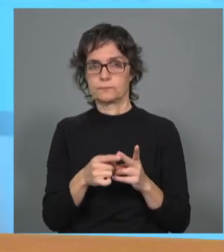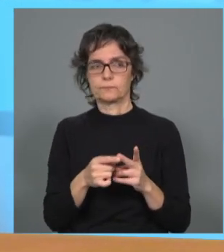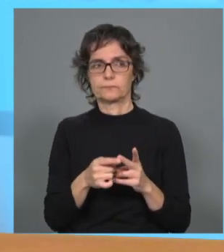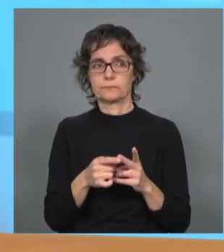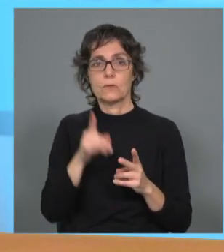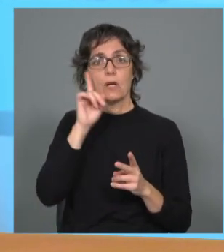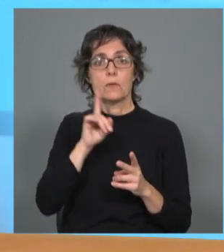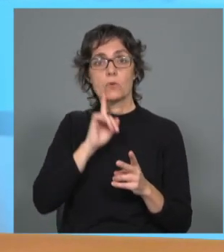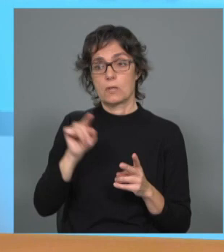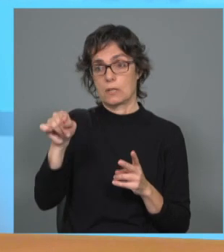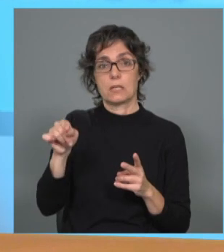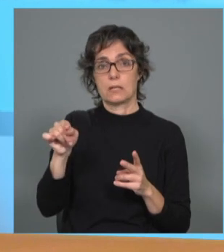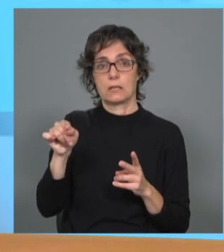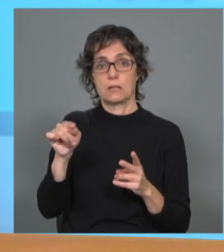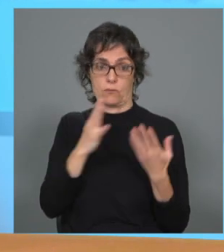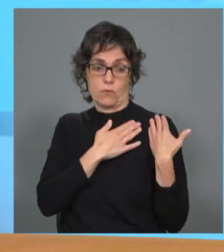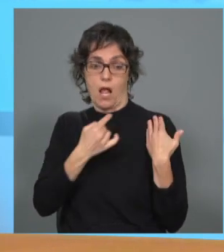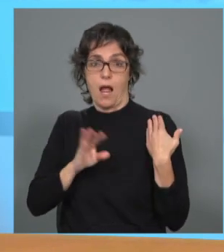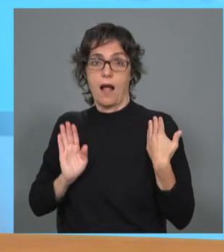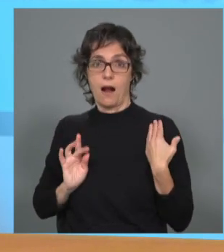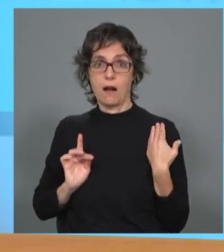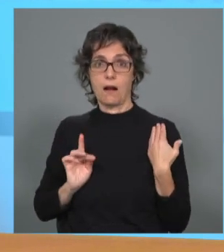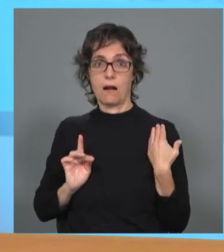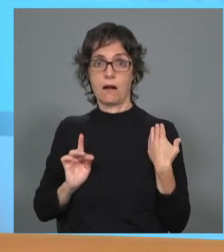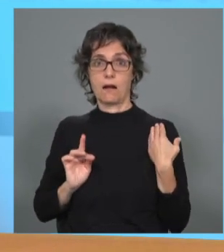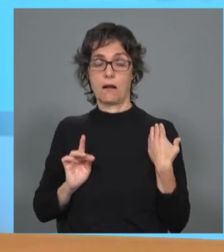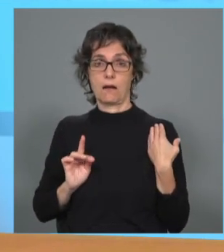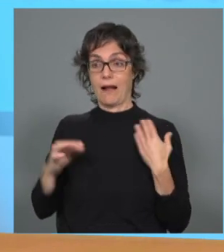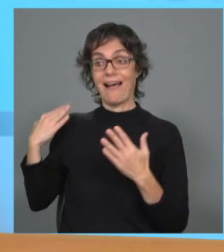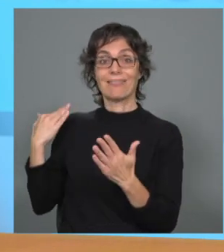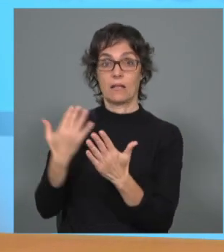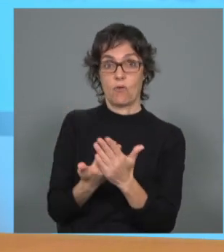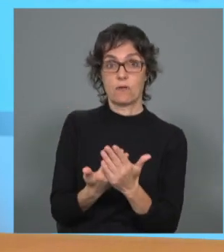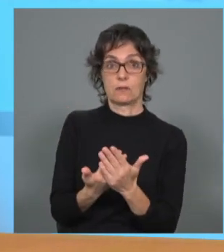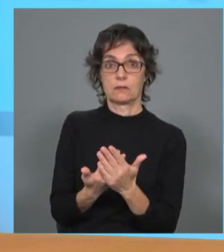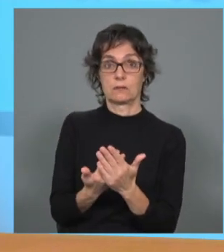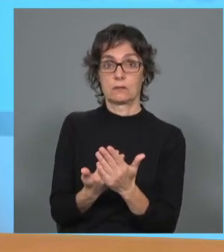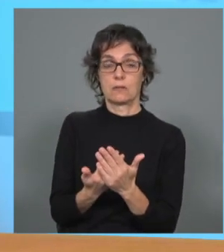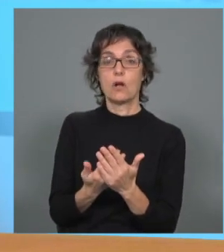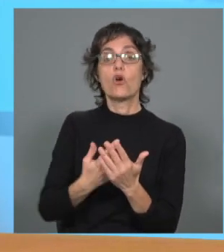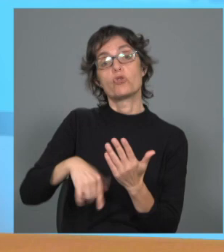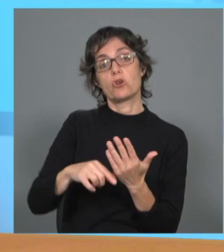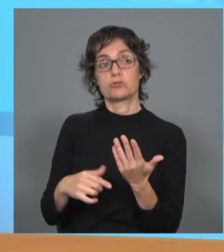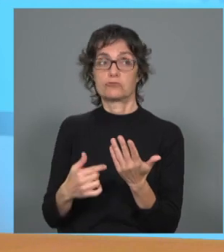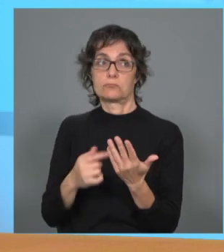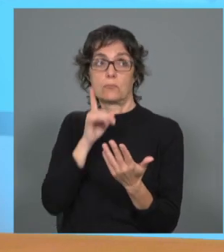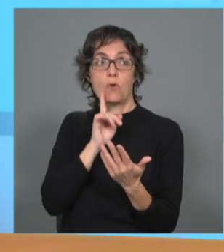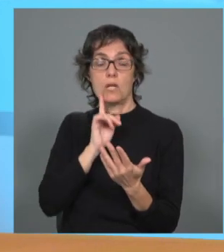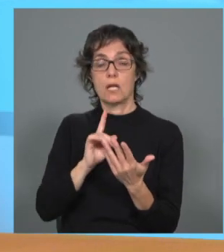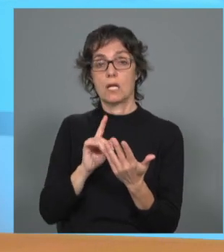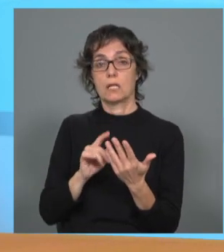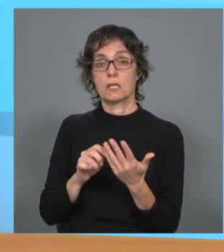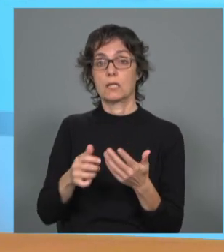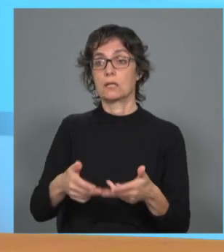também tem aqui a sua cota de responsabilidade. Isto é, também temos estado muito confortáveis, sentadas